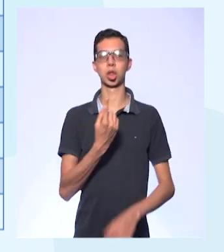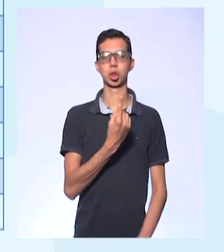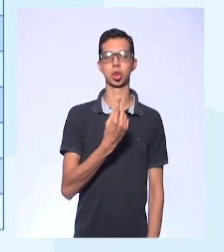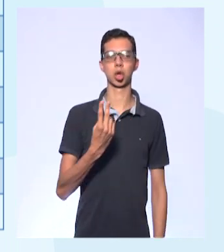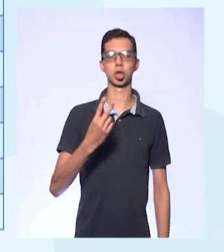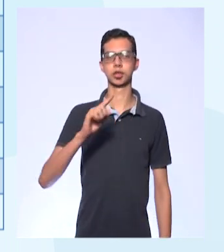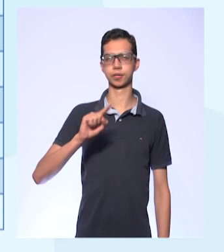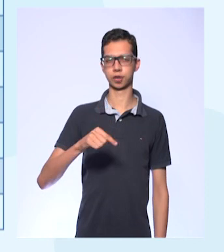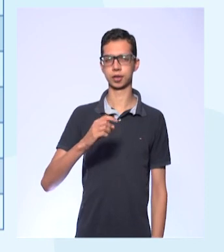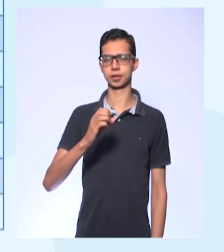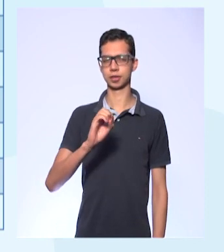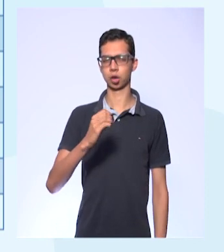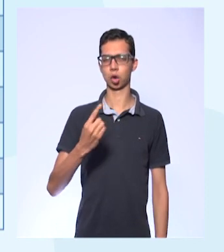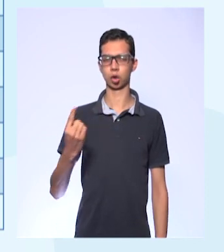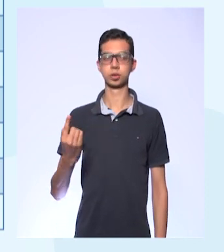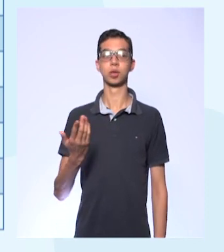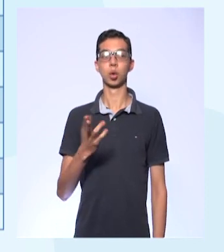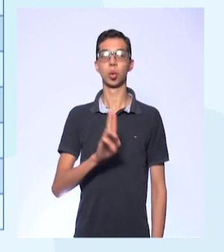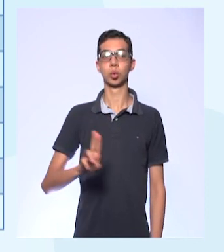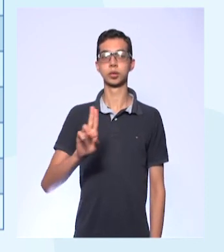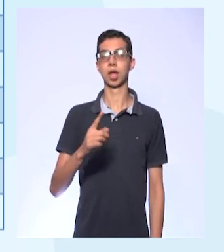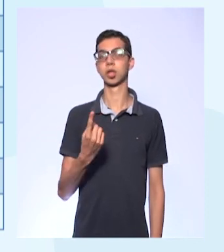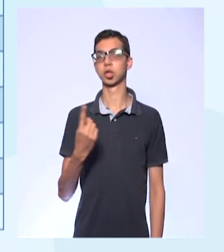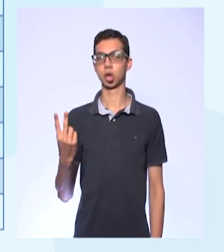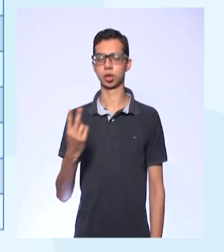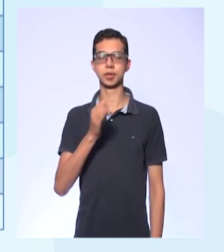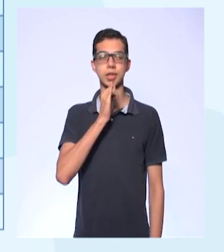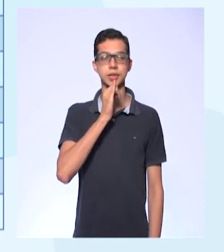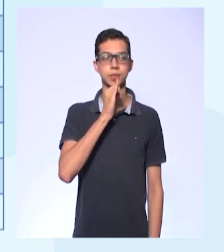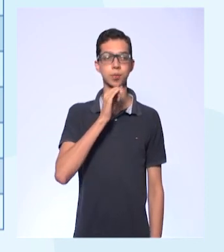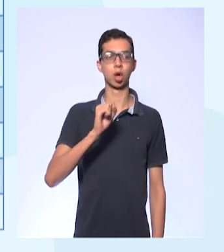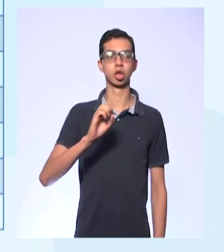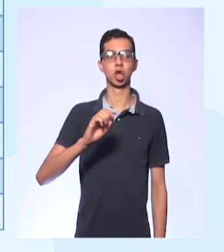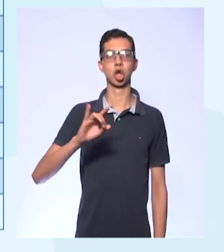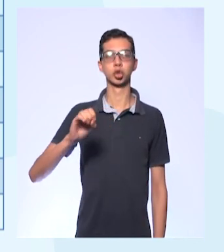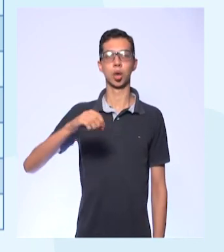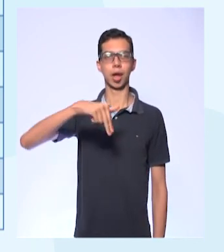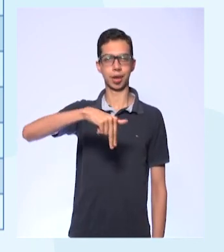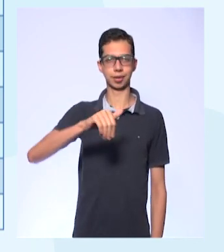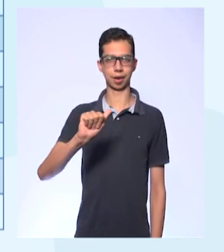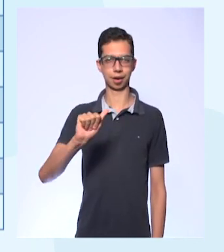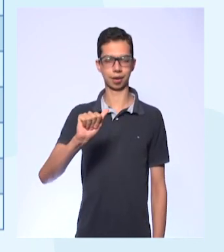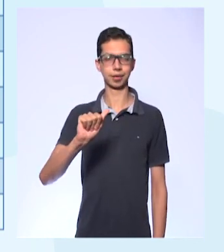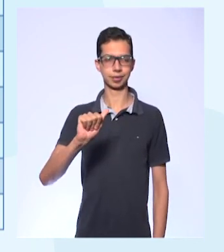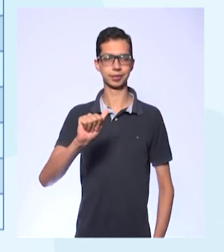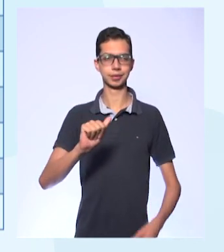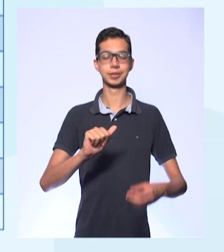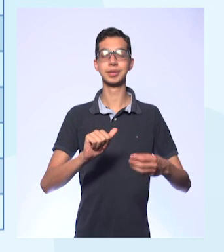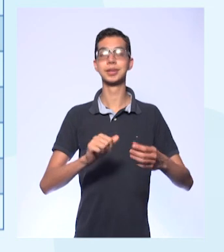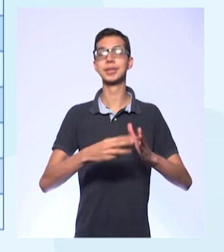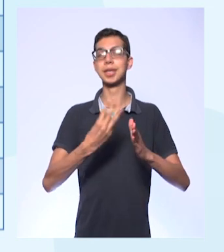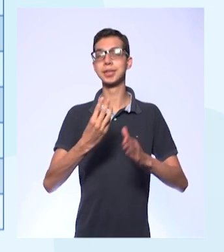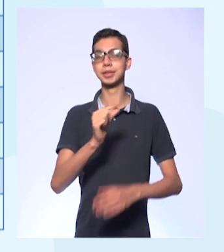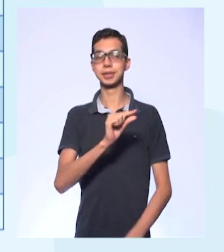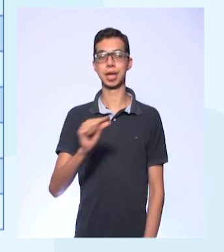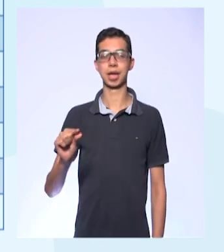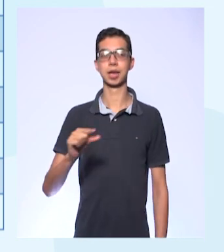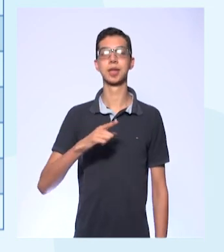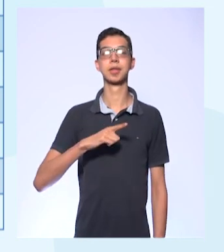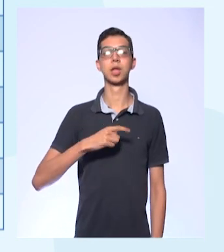de 12. O sódio, por exemplo, que é o Na, que é a terceira linha ali, eu tenho o número atômico